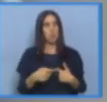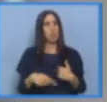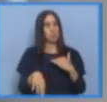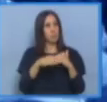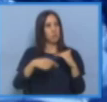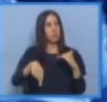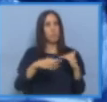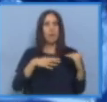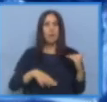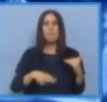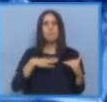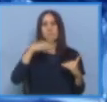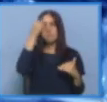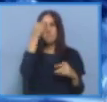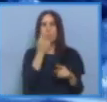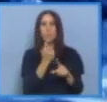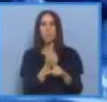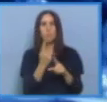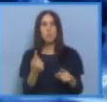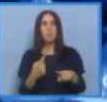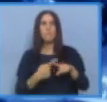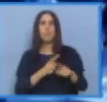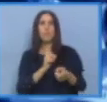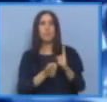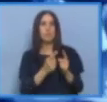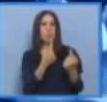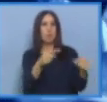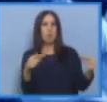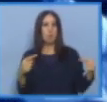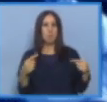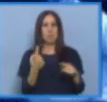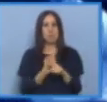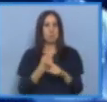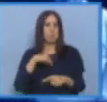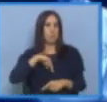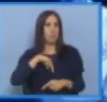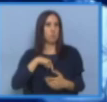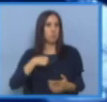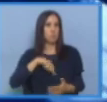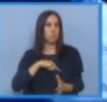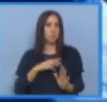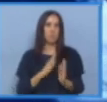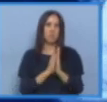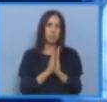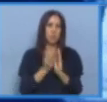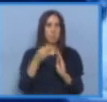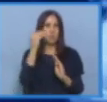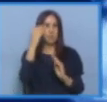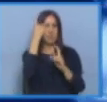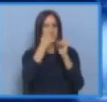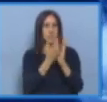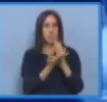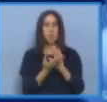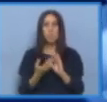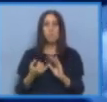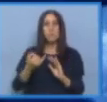porquê, das motivações que estão por detrás daquilo que existe, etc., de nós próprios também, daí as religiões e correntes de pensamento, mas